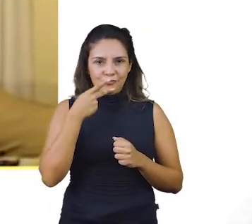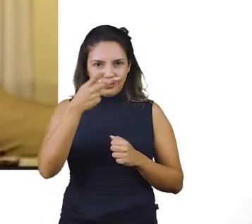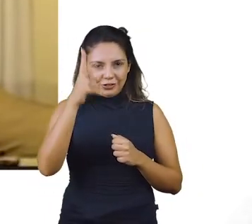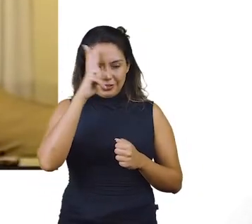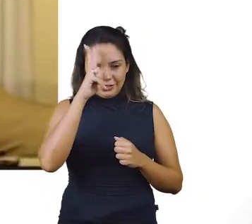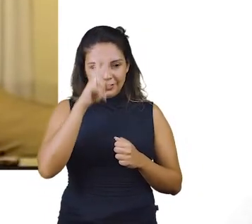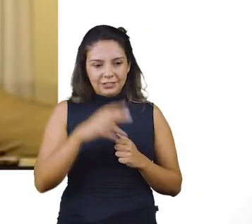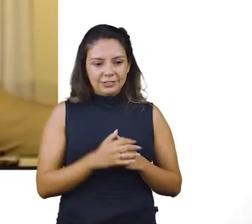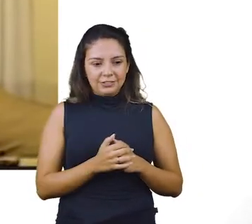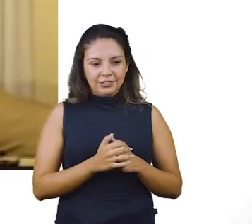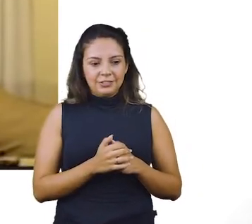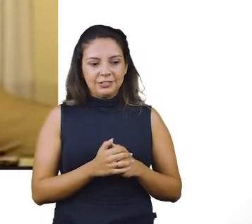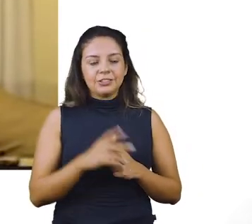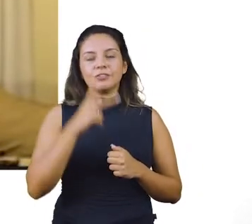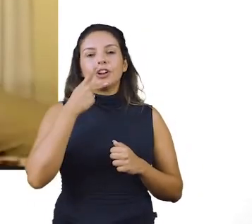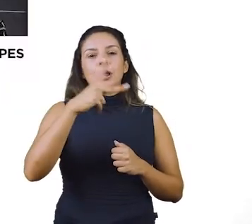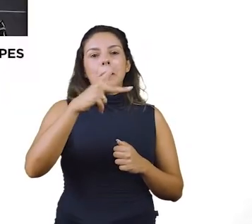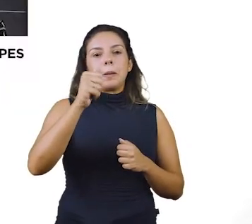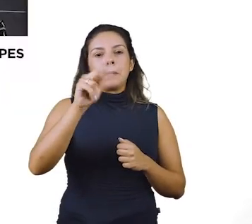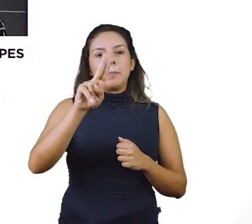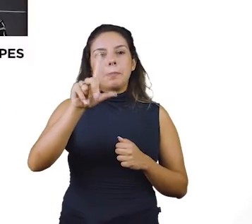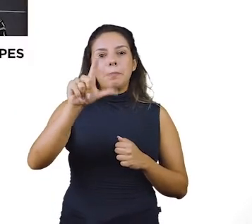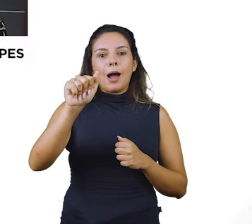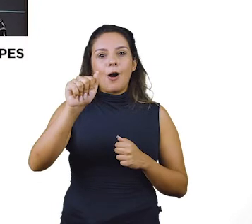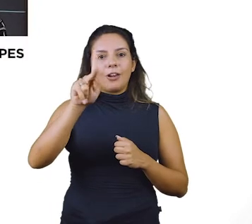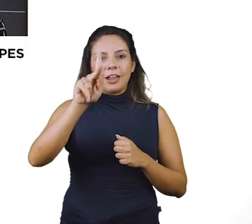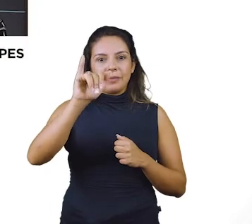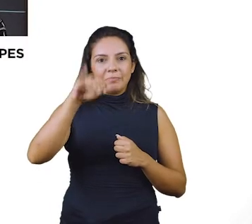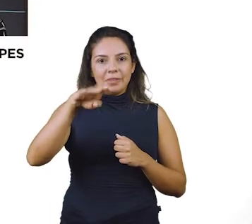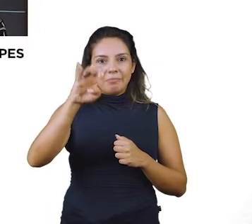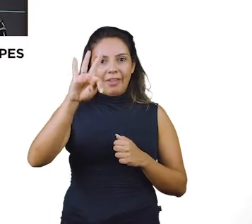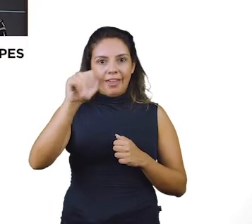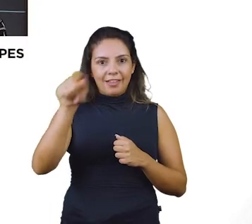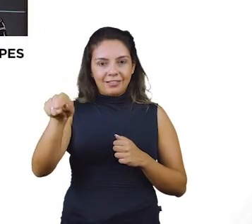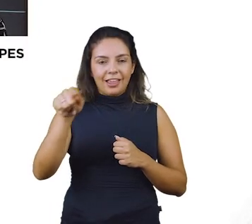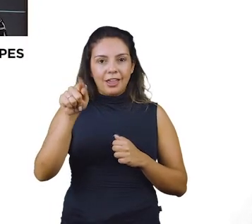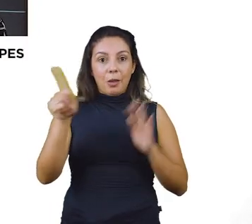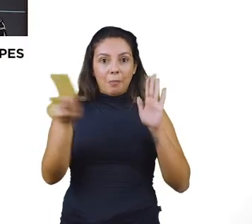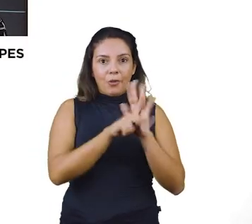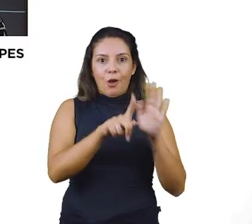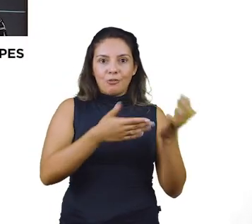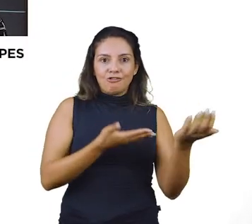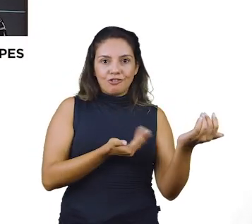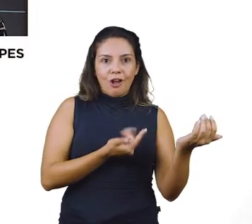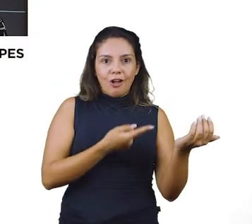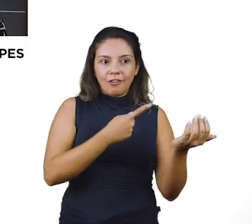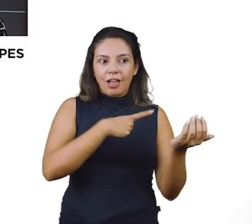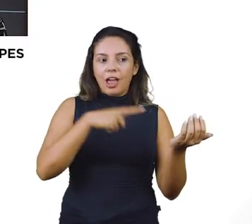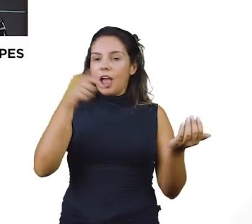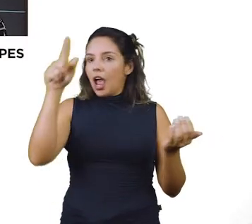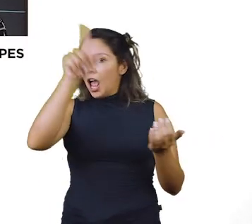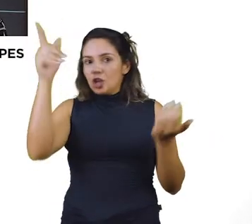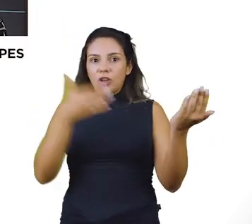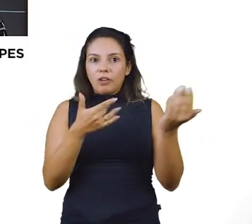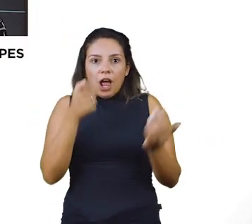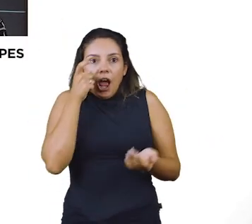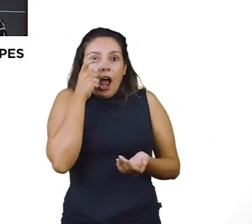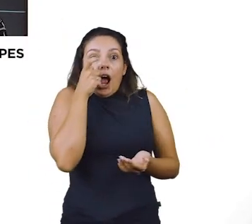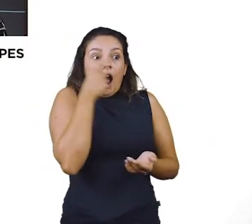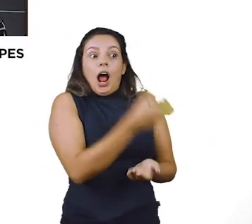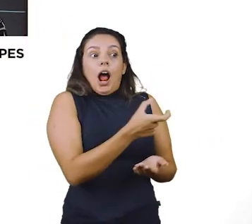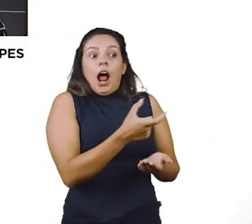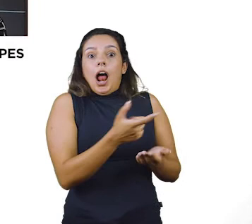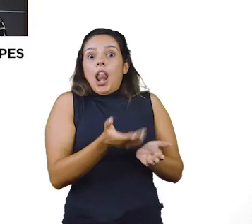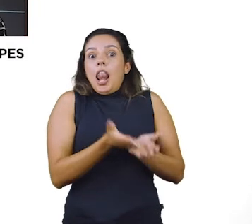França. A Paula Pimenta? A Paula, enfim, o trio lá, eles mexem com